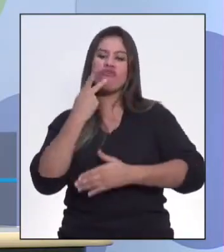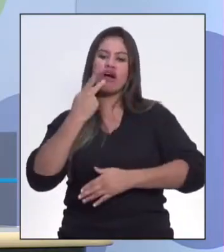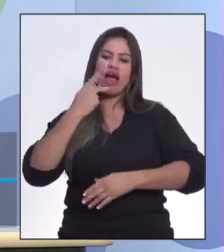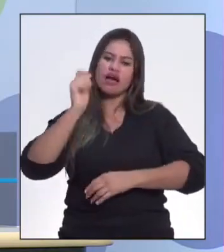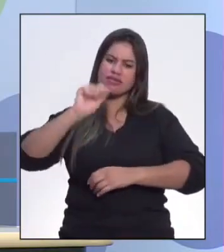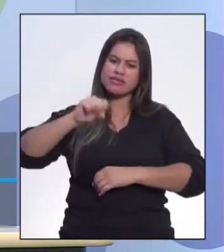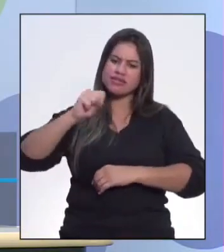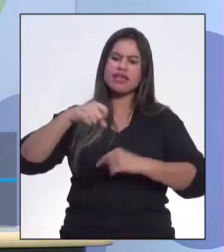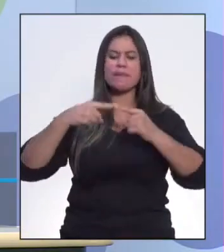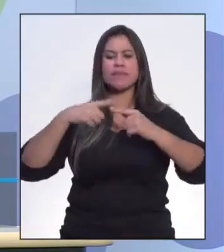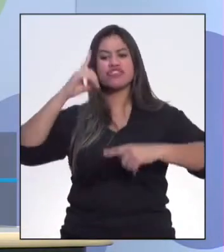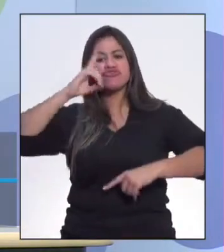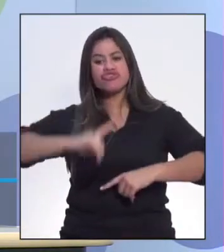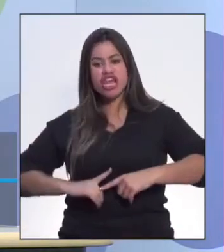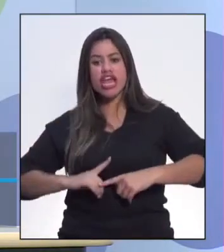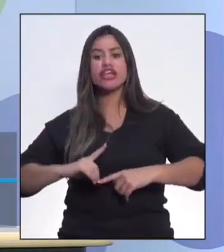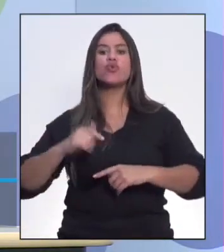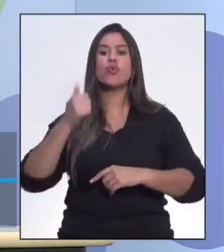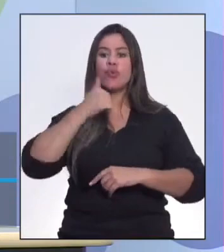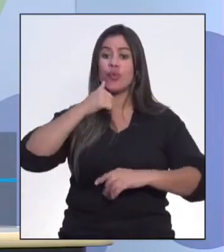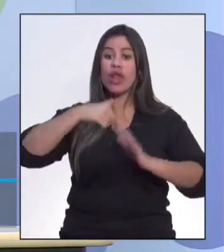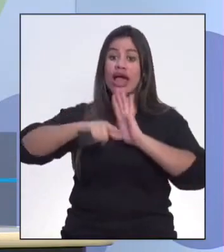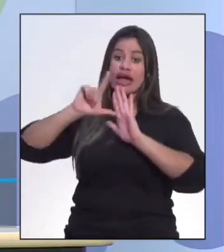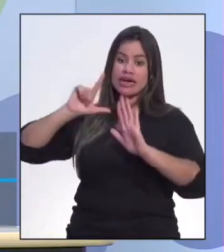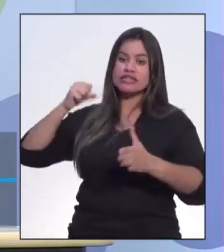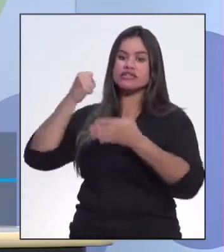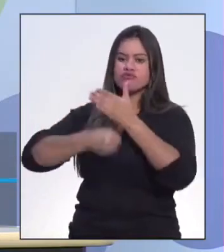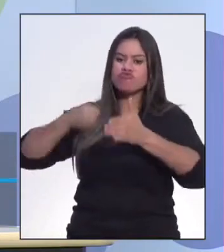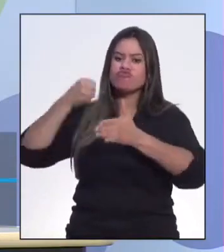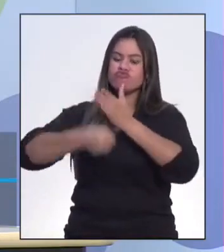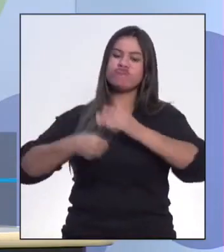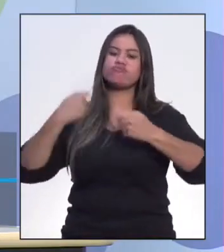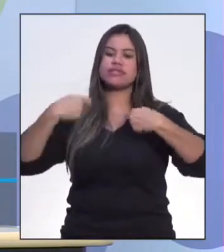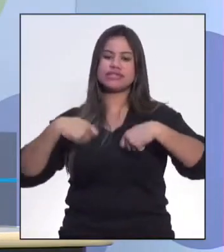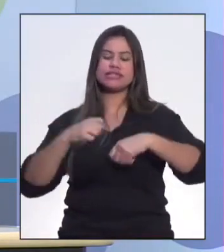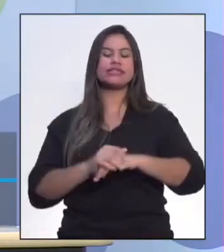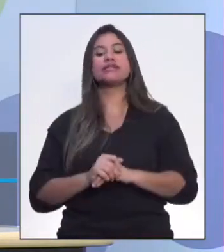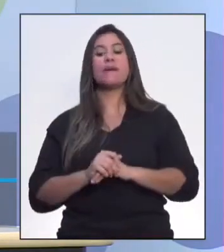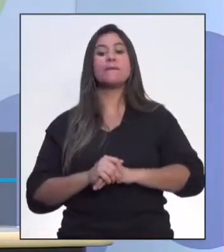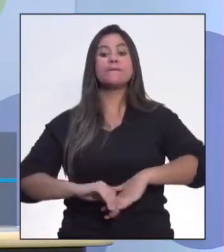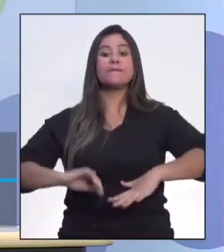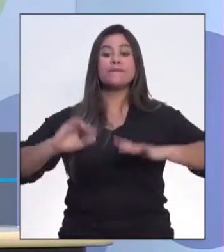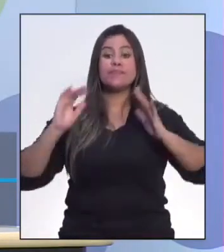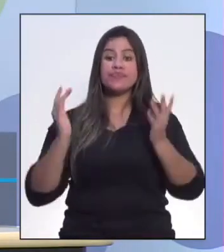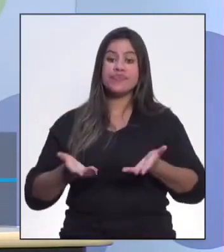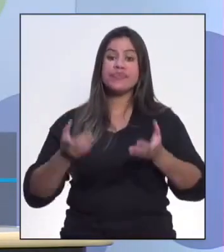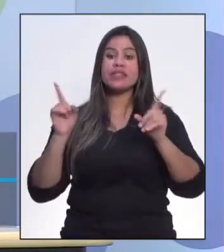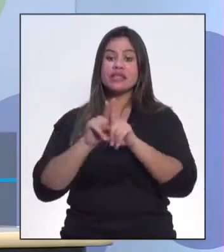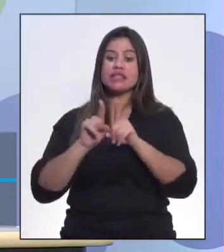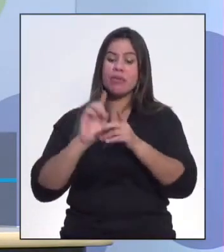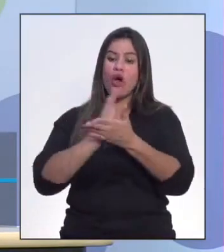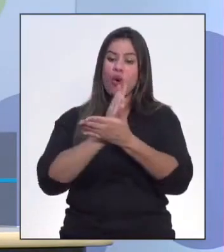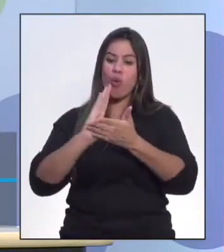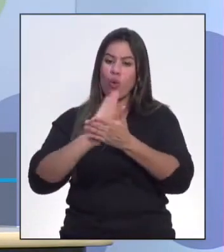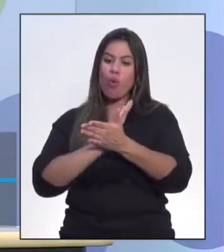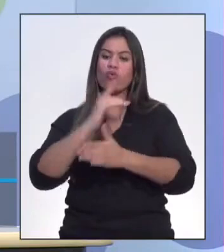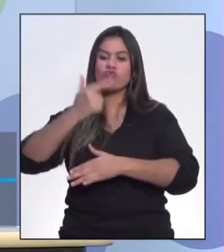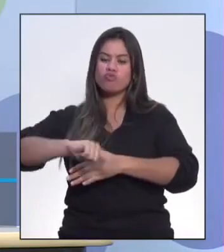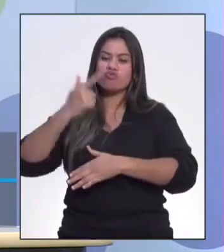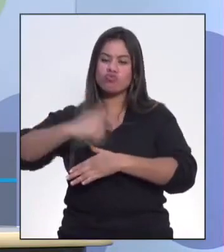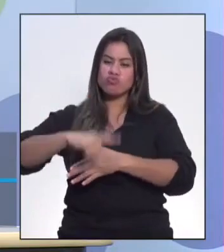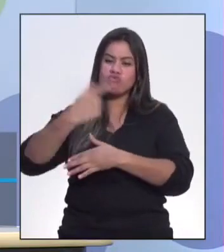a gente tivesse direitos hoje, outras mulheres precisaram lutar, né? Falaram ainda que algumas situações se repetem,